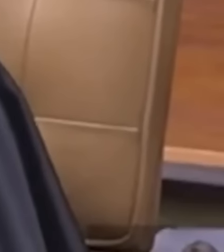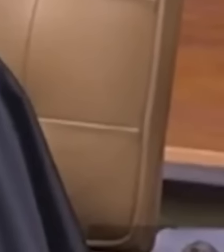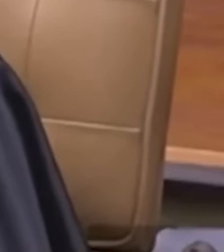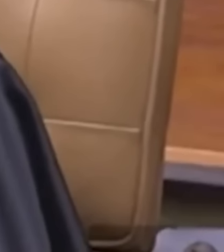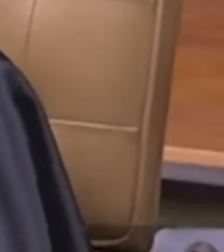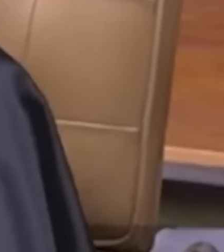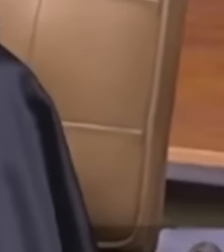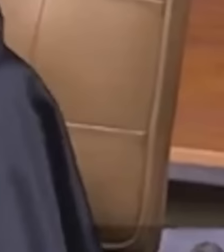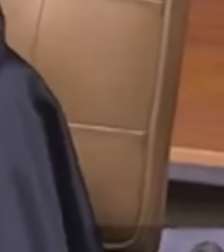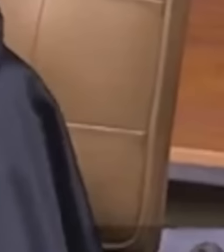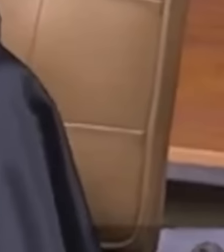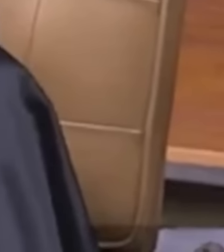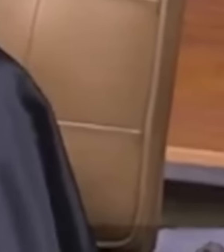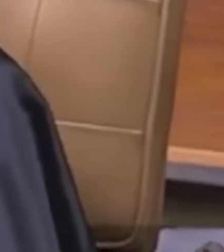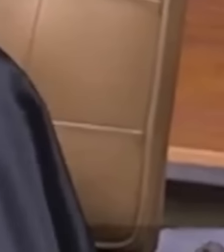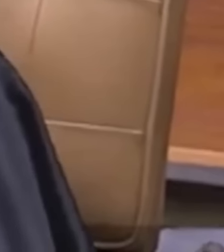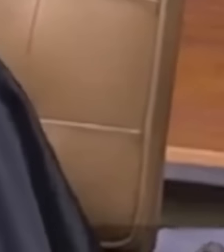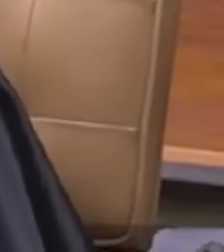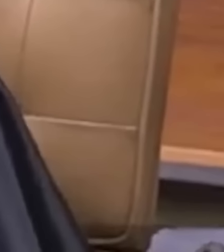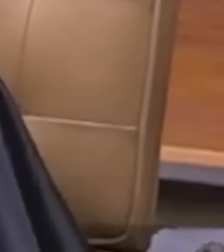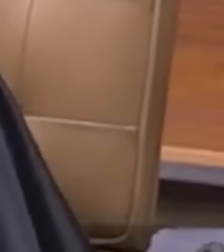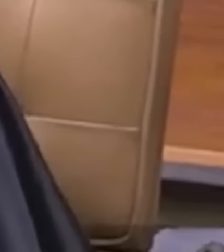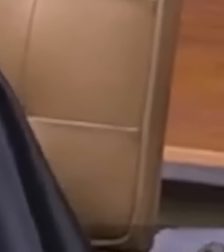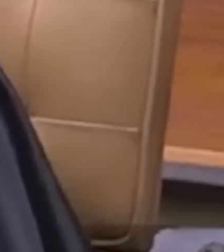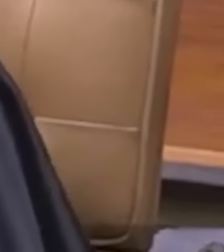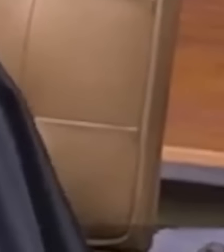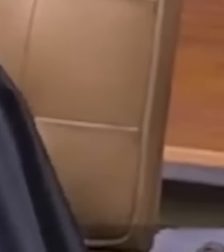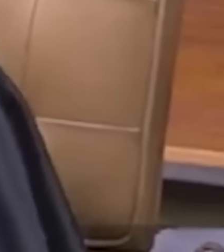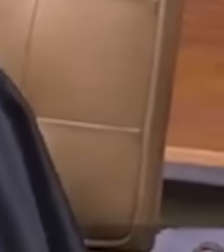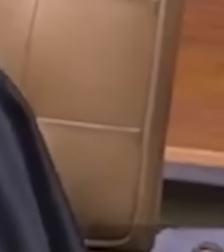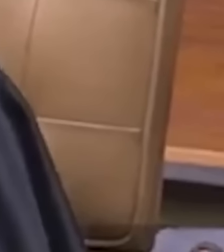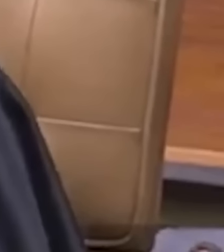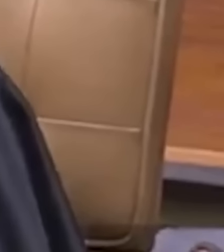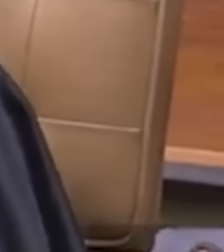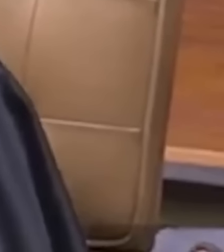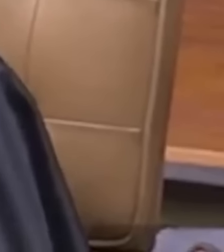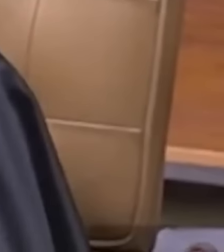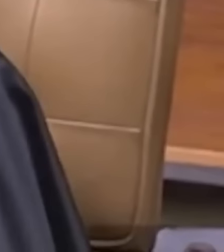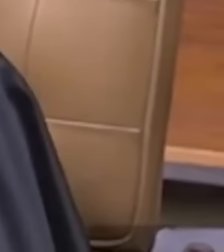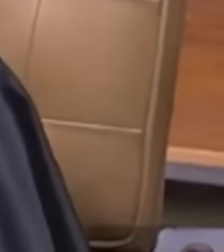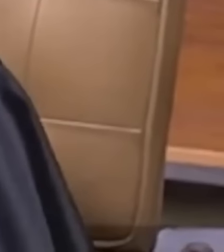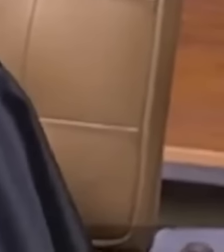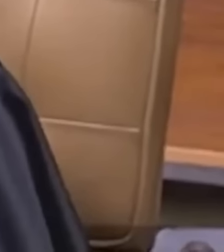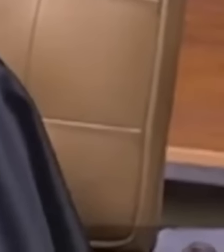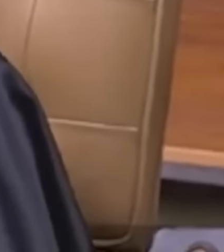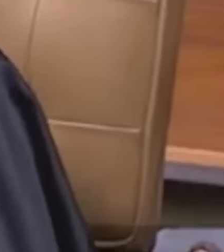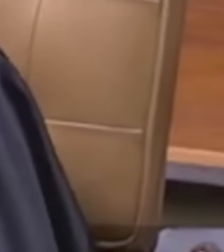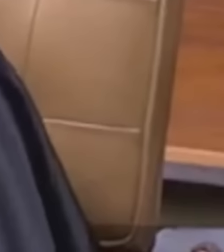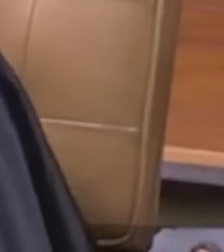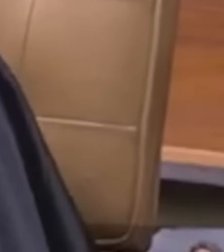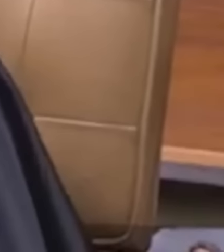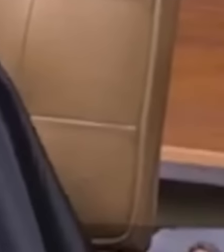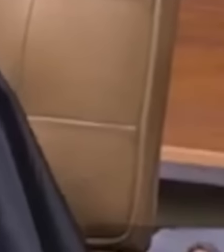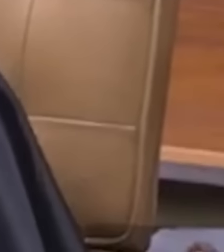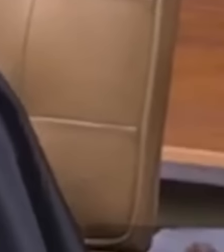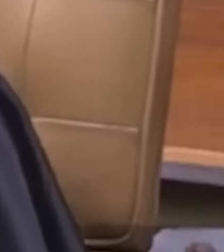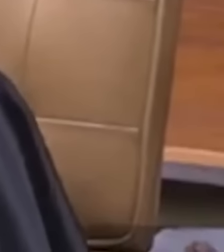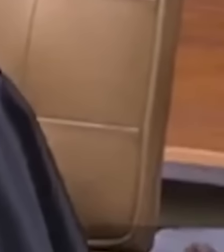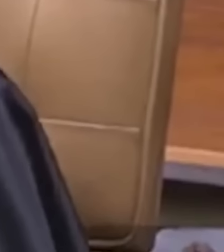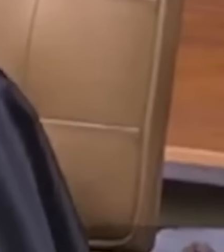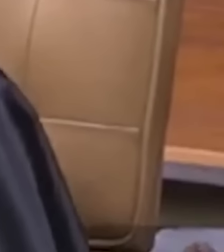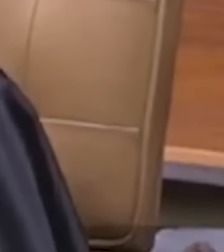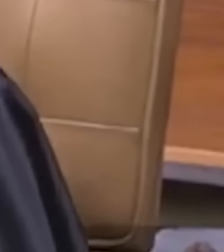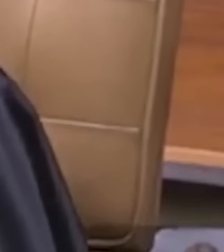tofoli em apenas um ano com a sua inédita sucessão de sentenças em favor da ladroagem e dos ladrões ele conseguiu